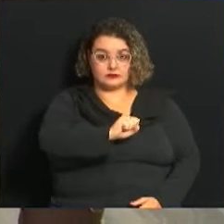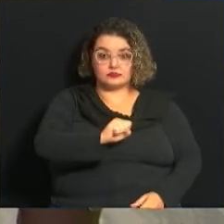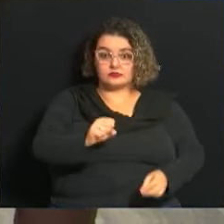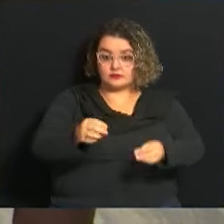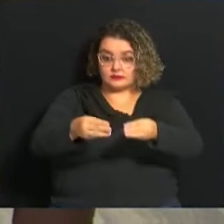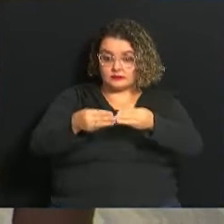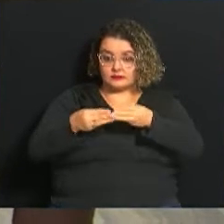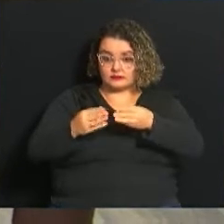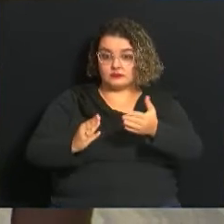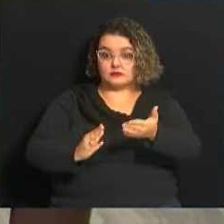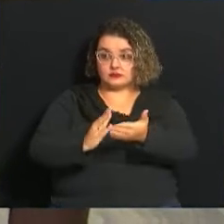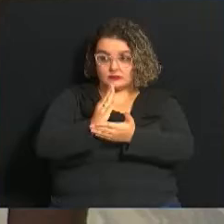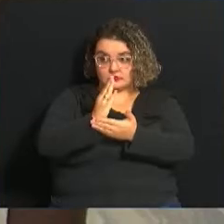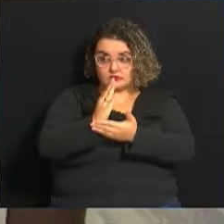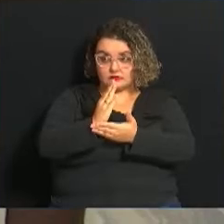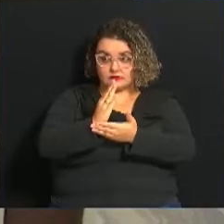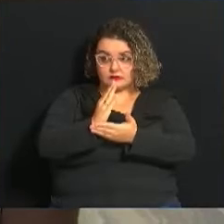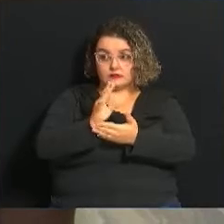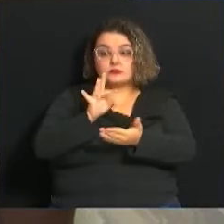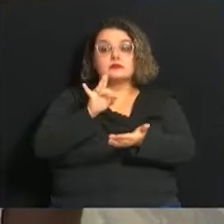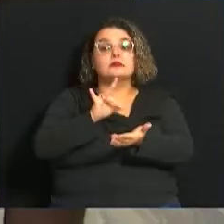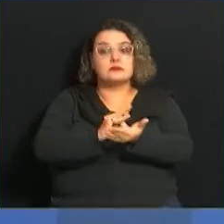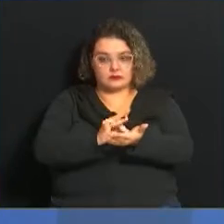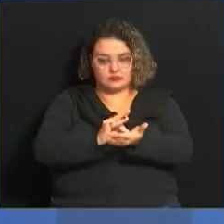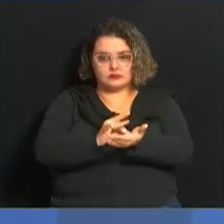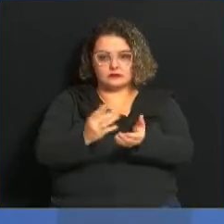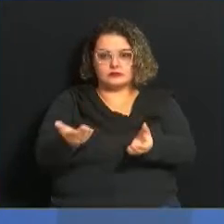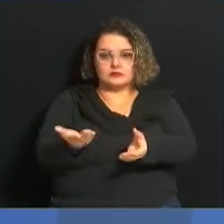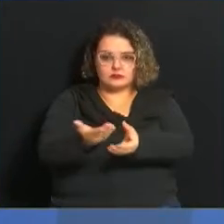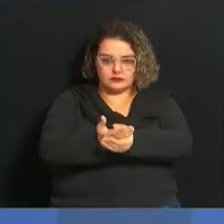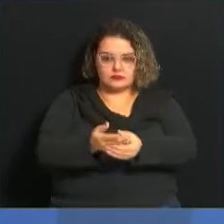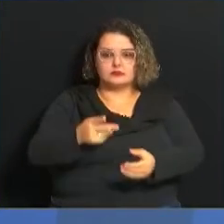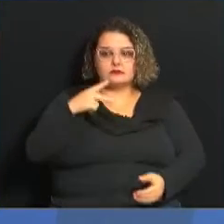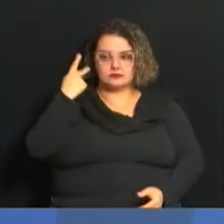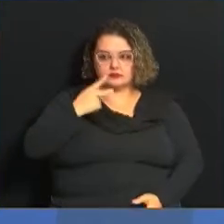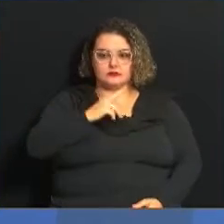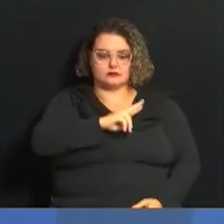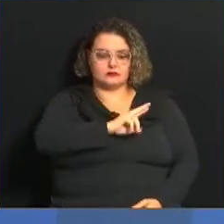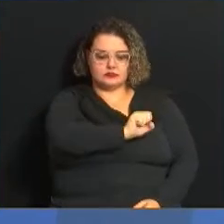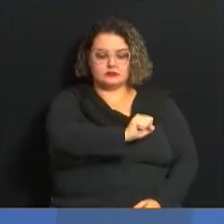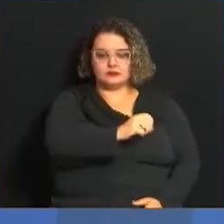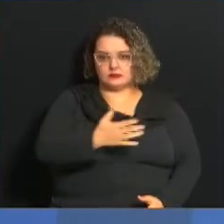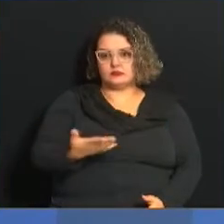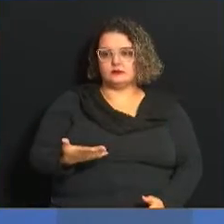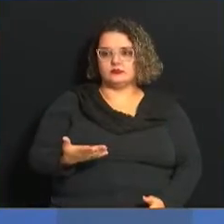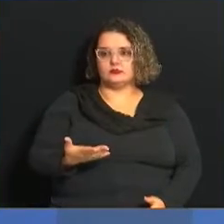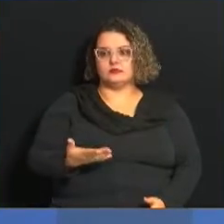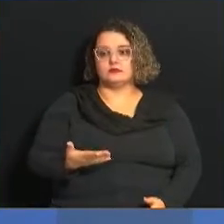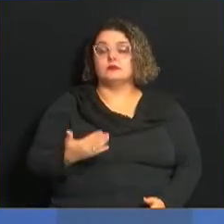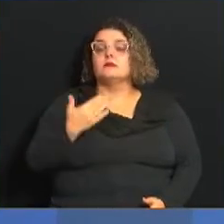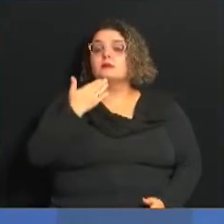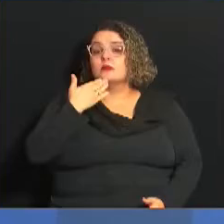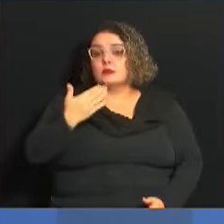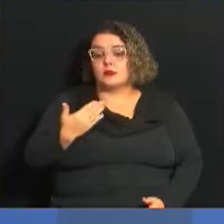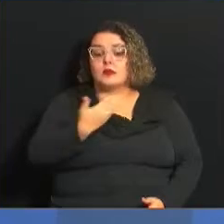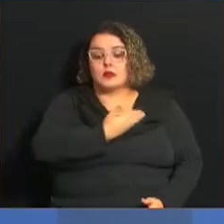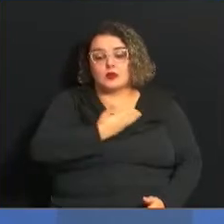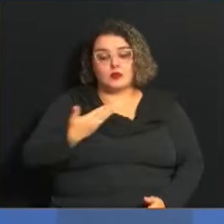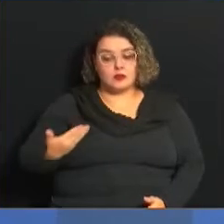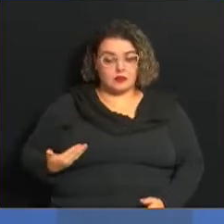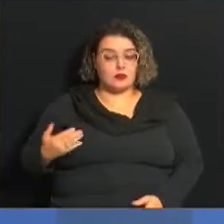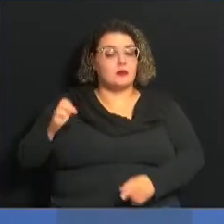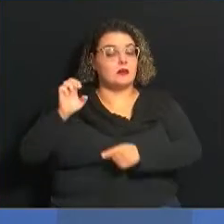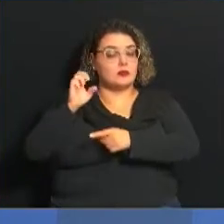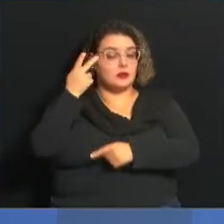foi aprovada, que foi, na verdade, protocolada pelo vereador Rossini, ela apela ao governo de São Paulo para